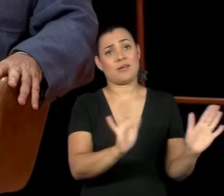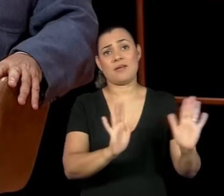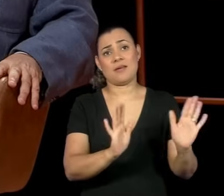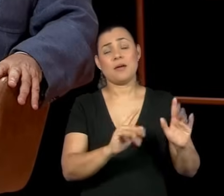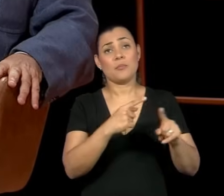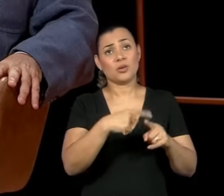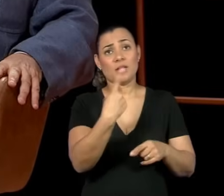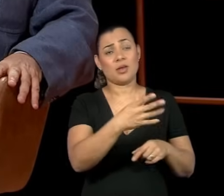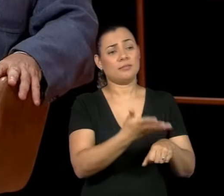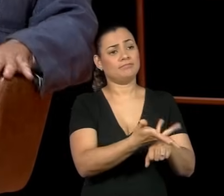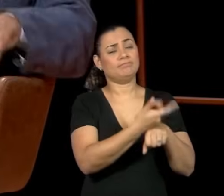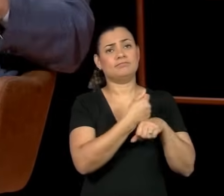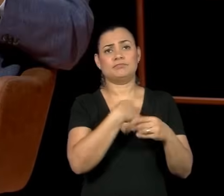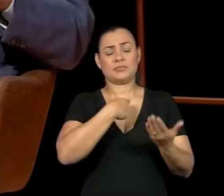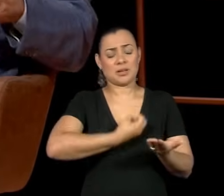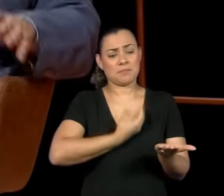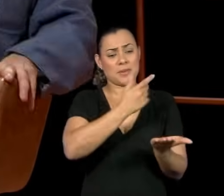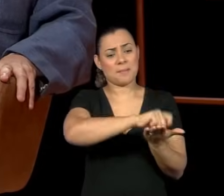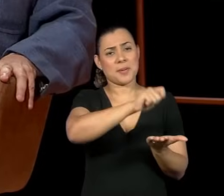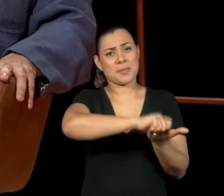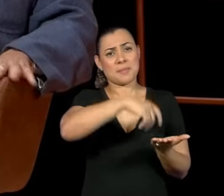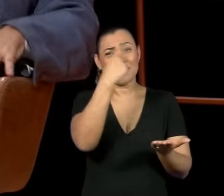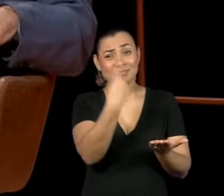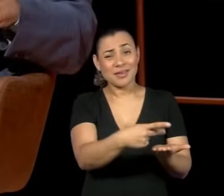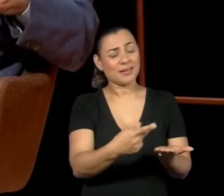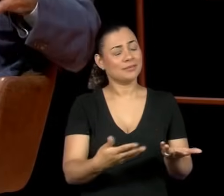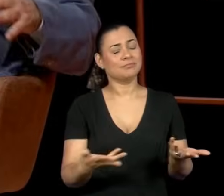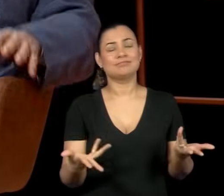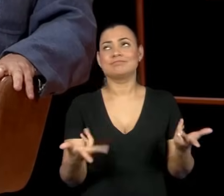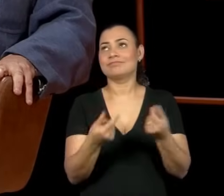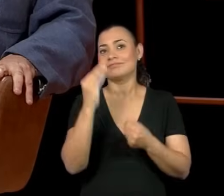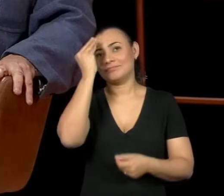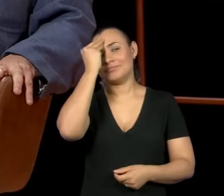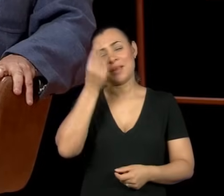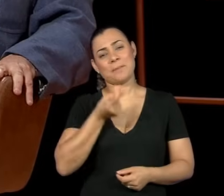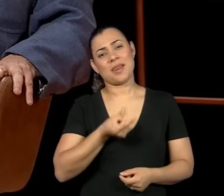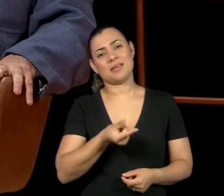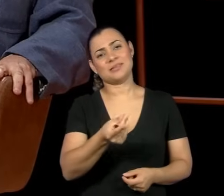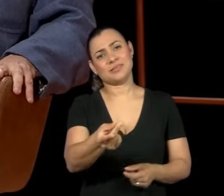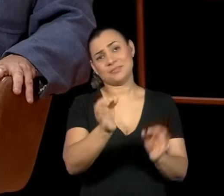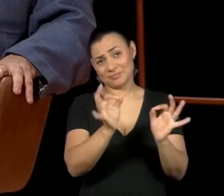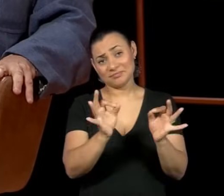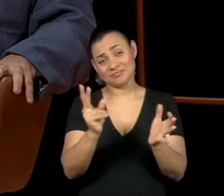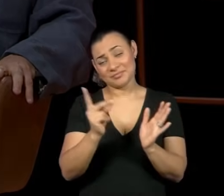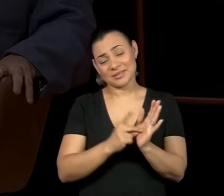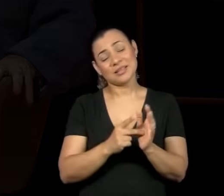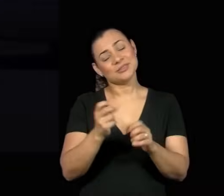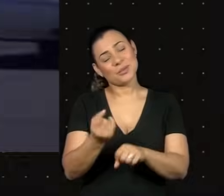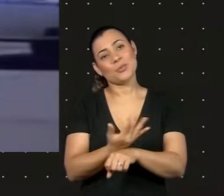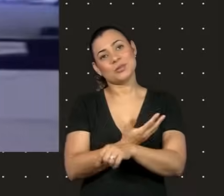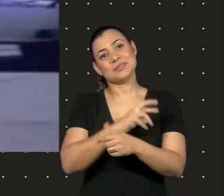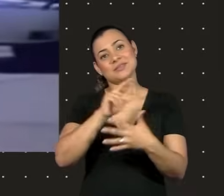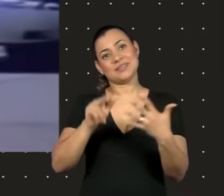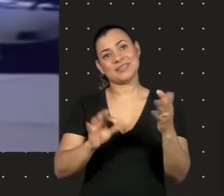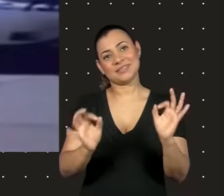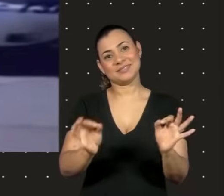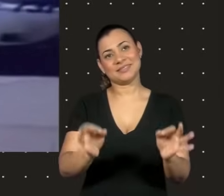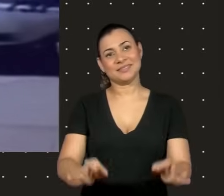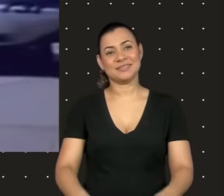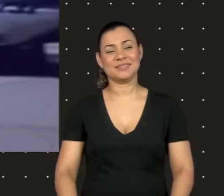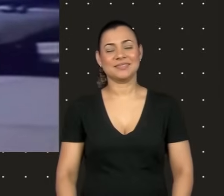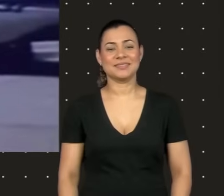o talento dele, suas composições, suas obras, são eternas, né? Então, foram muitas emoções mesmo.